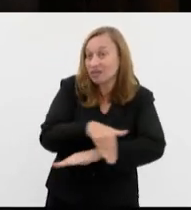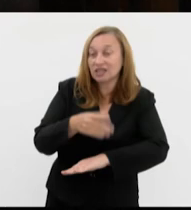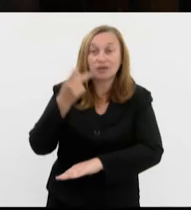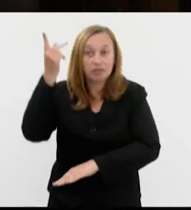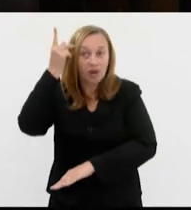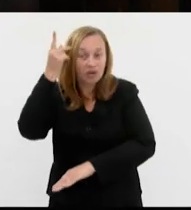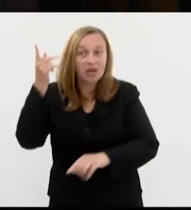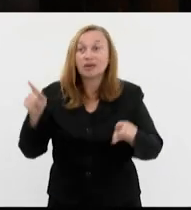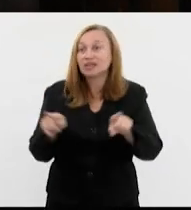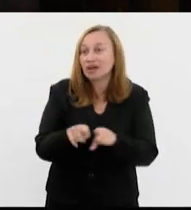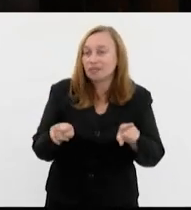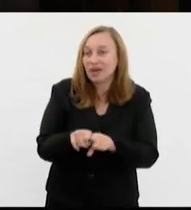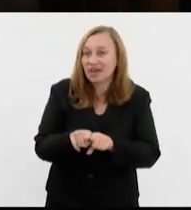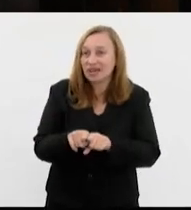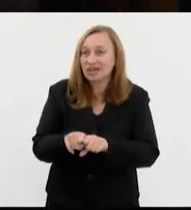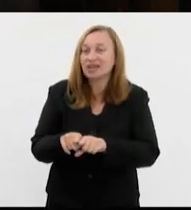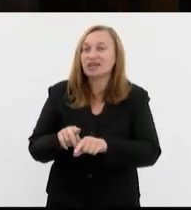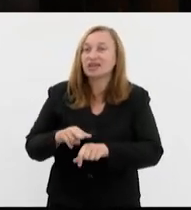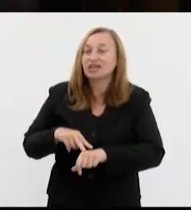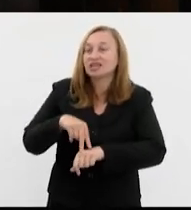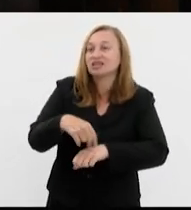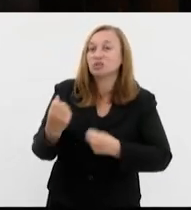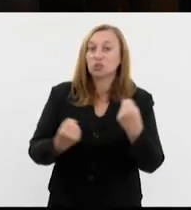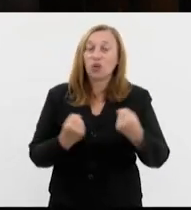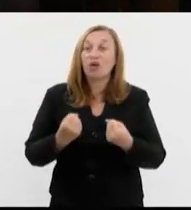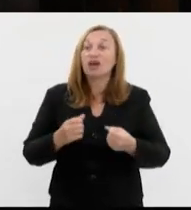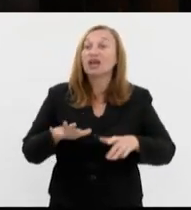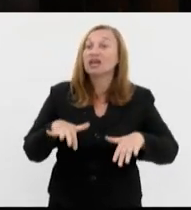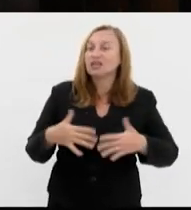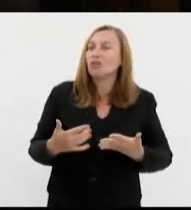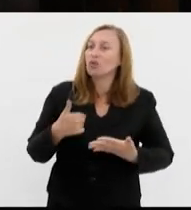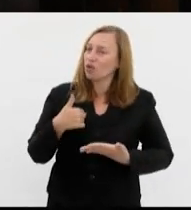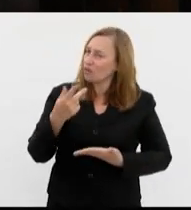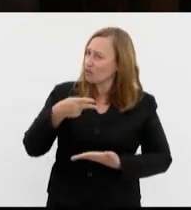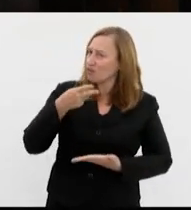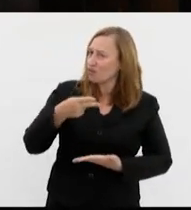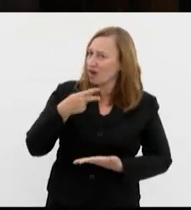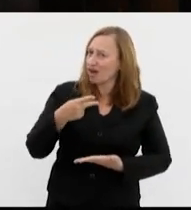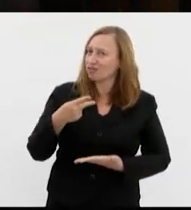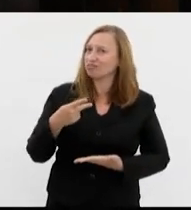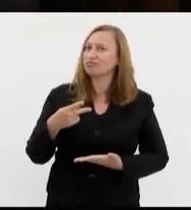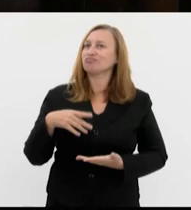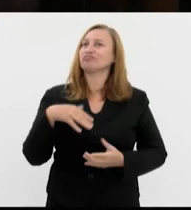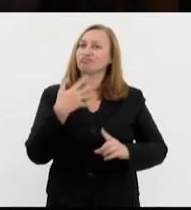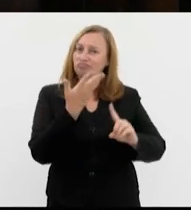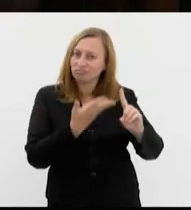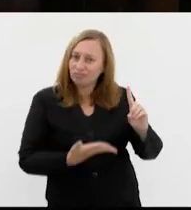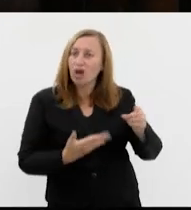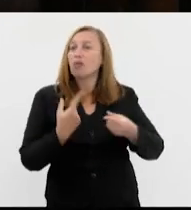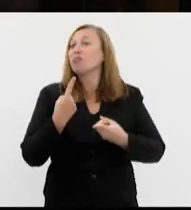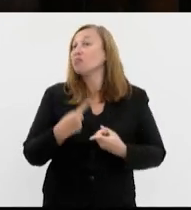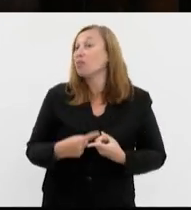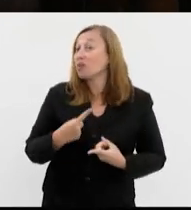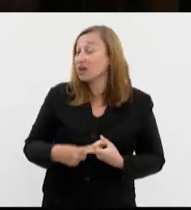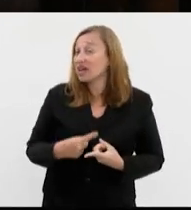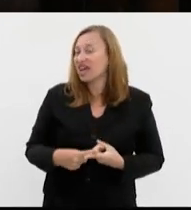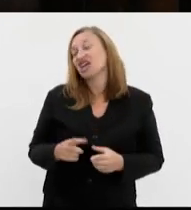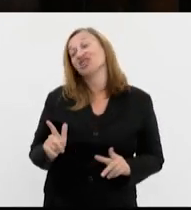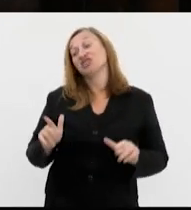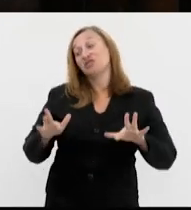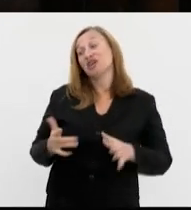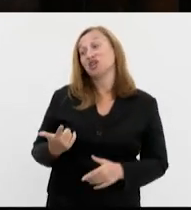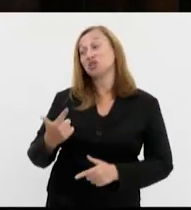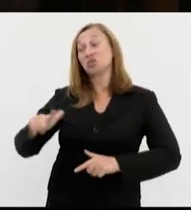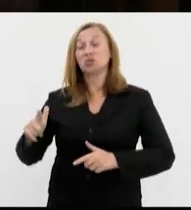mas também em cima daquele carro. Isso é que eu chamo de prestígio, porque, diferente de todas